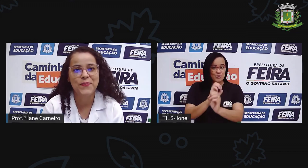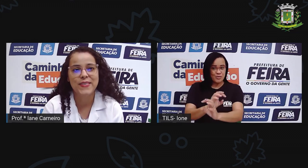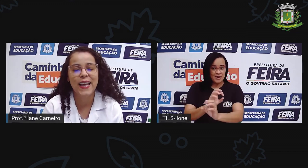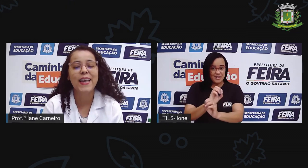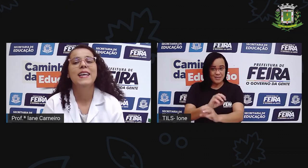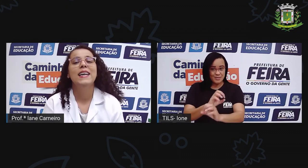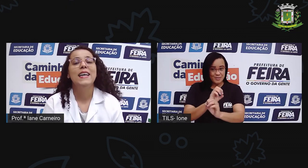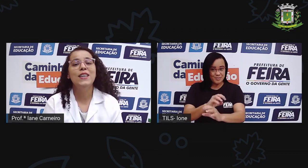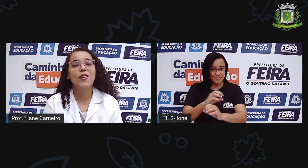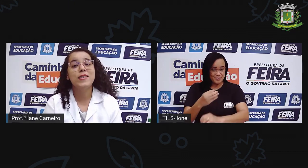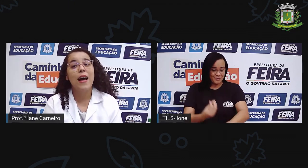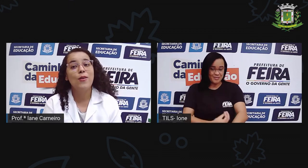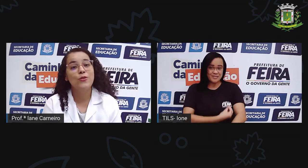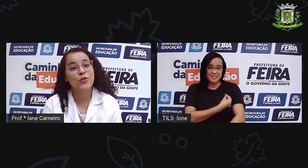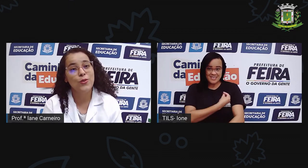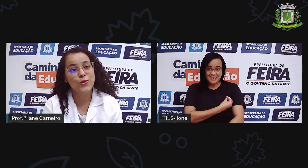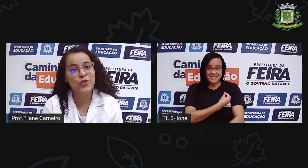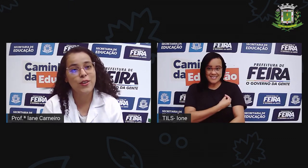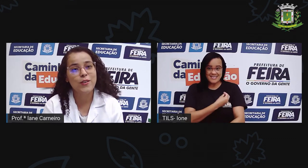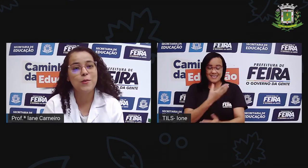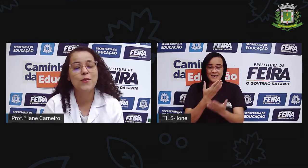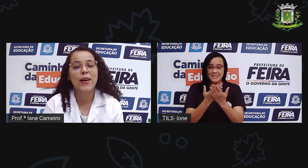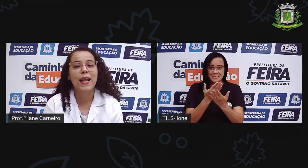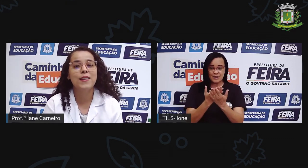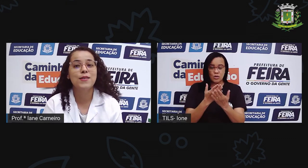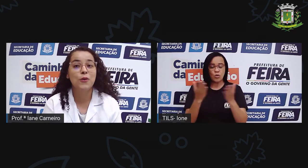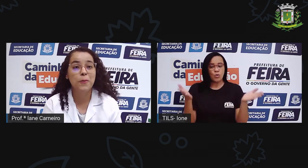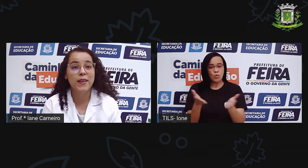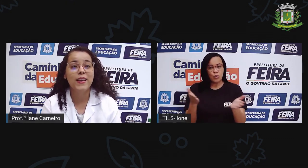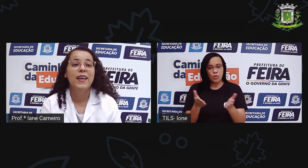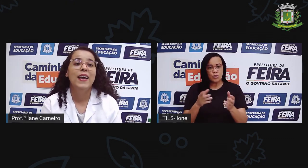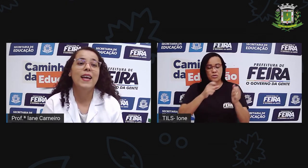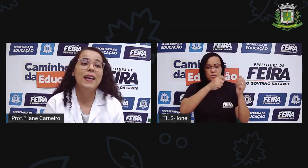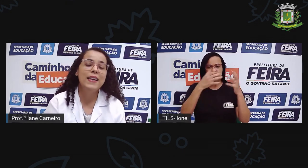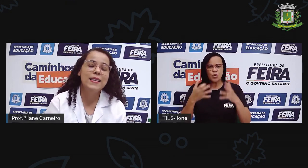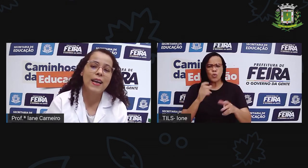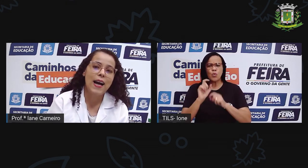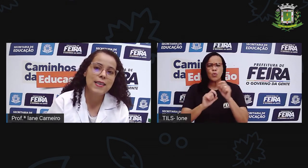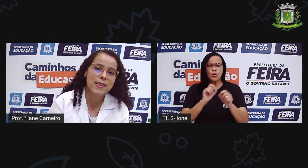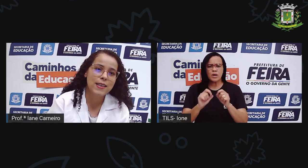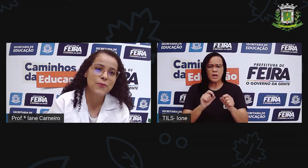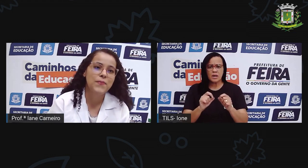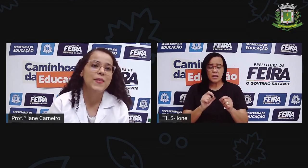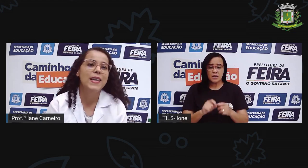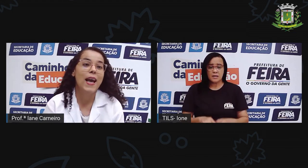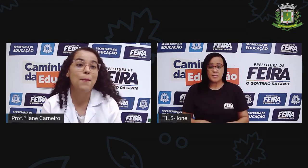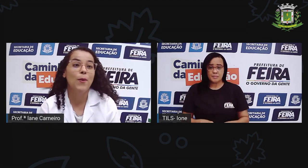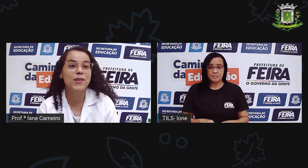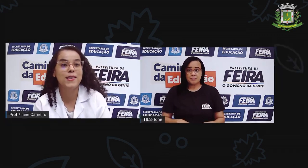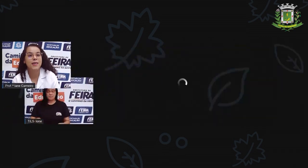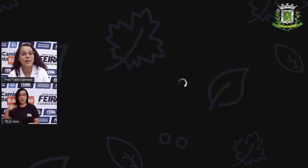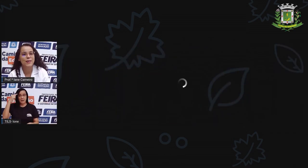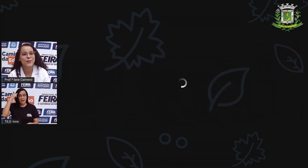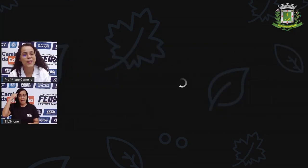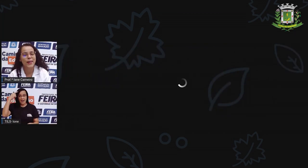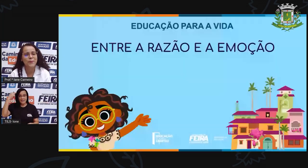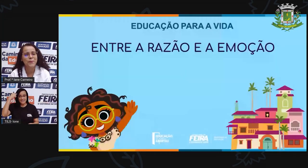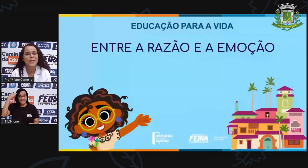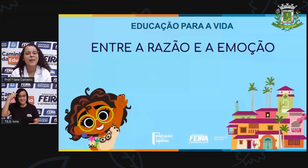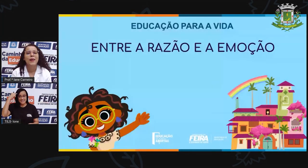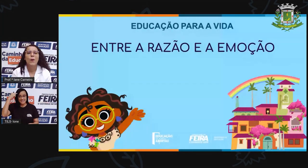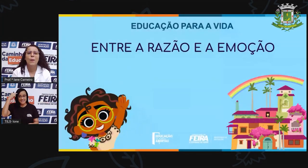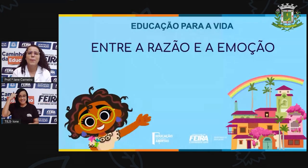Vida, né? E nossa aula de hoje nós vamos falar sobre entre a razão e a emoção,